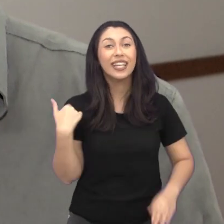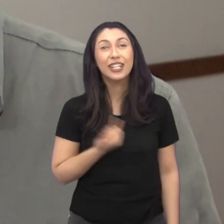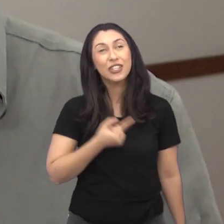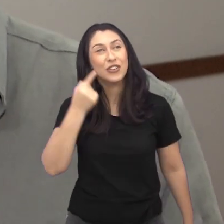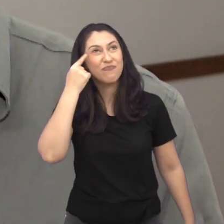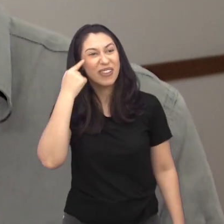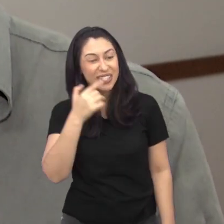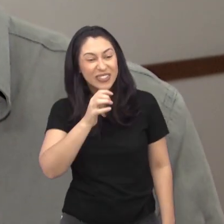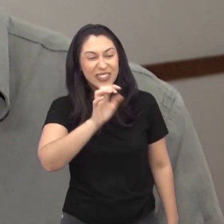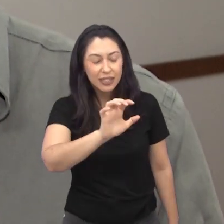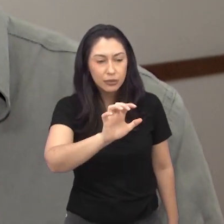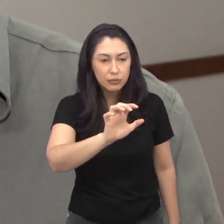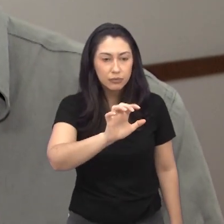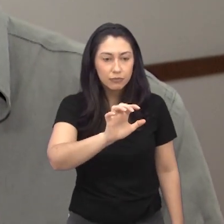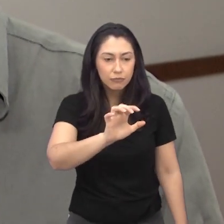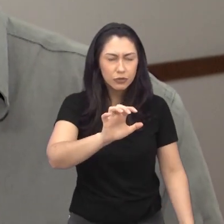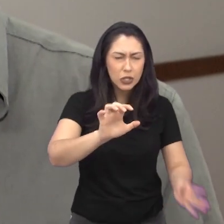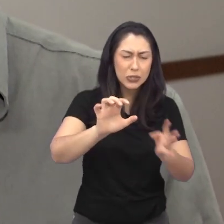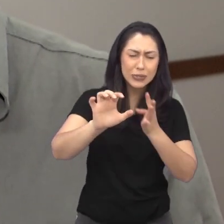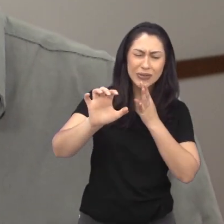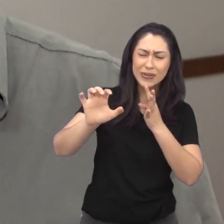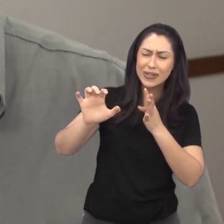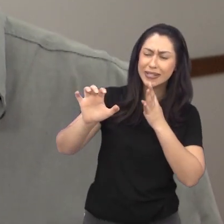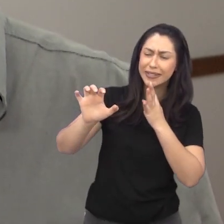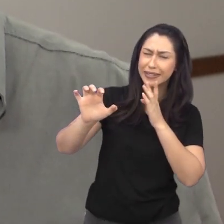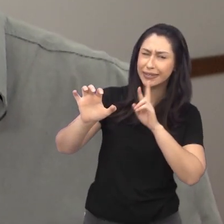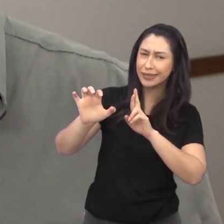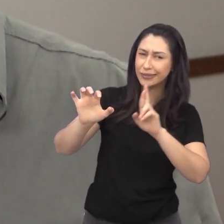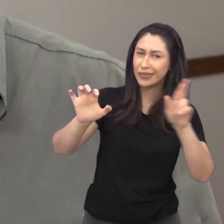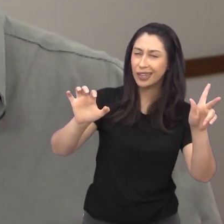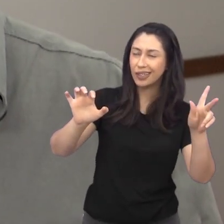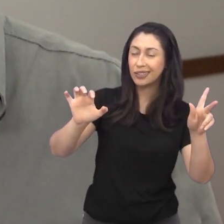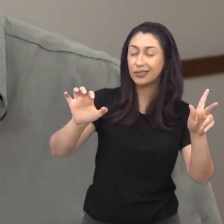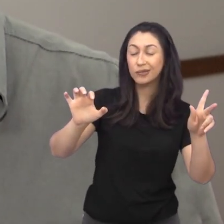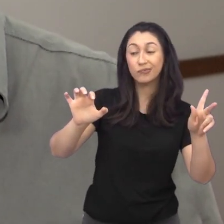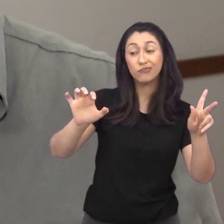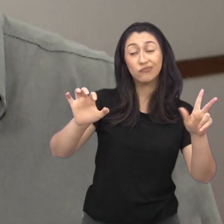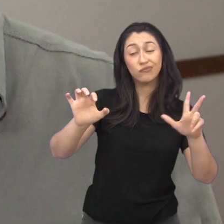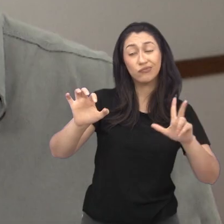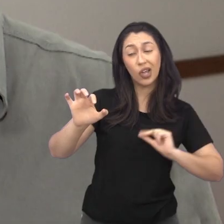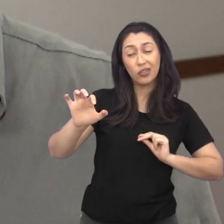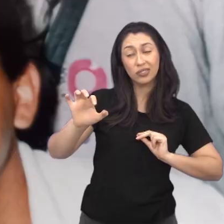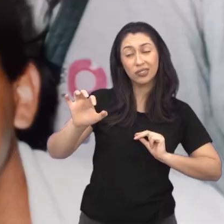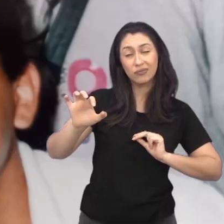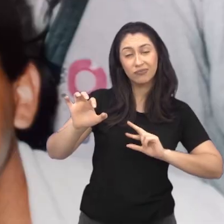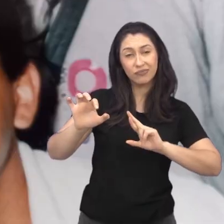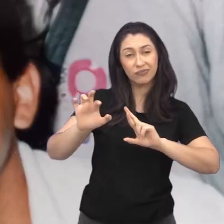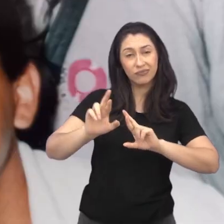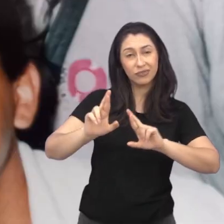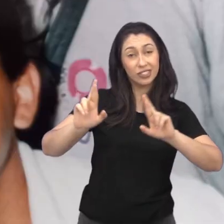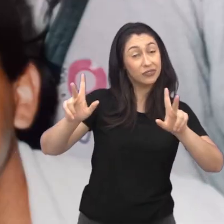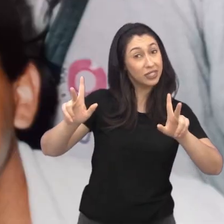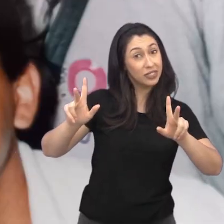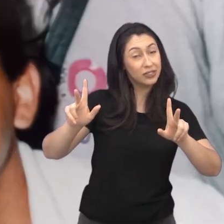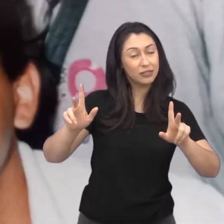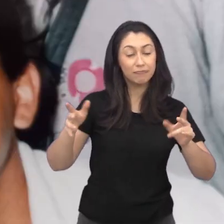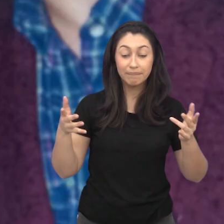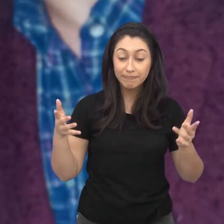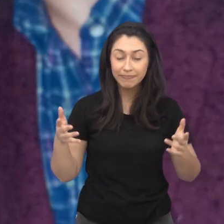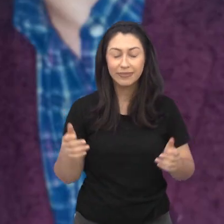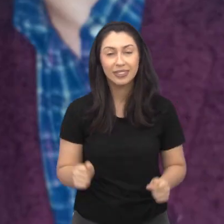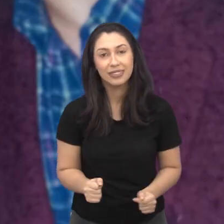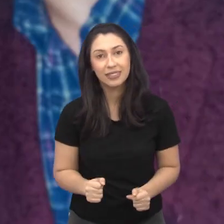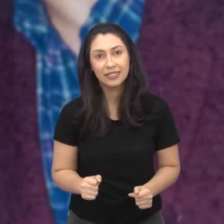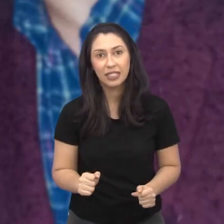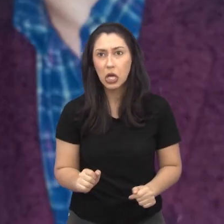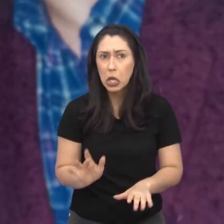e você vê que não é nada daquilo, né? Você fica meio, puxa, pensava isso, mas não é nada disso, né? São